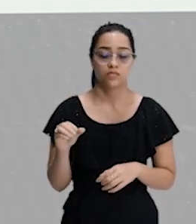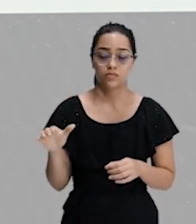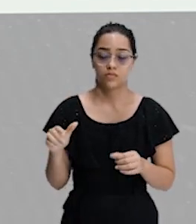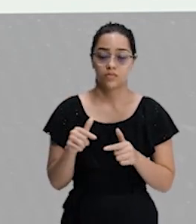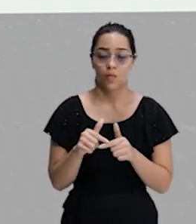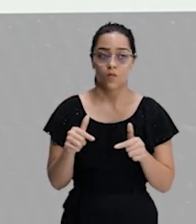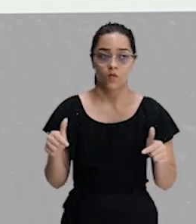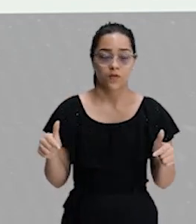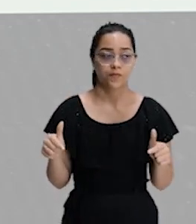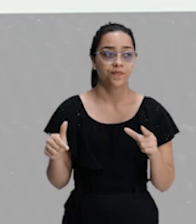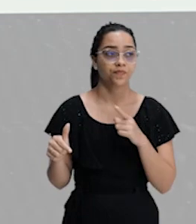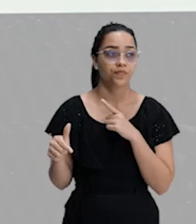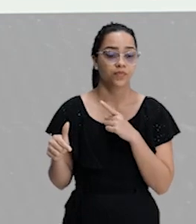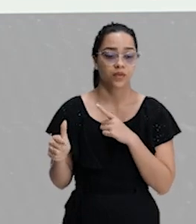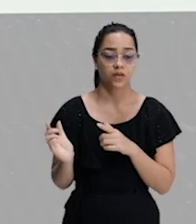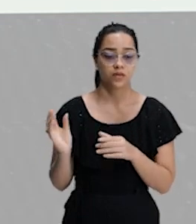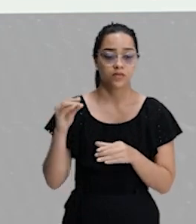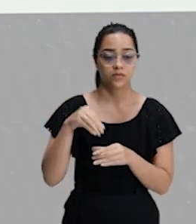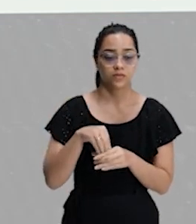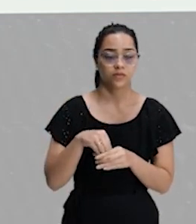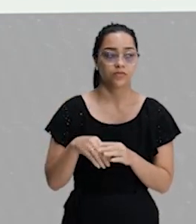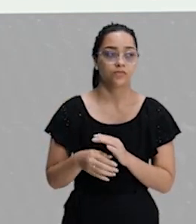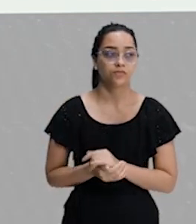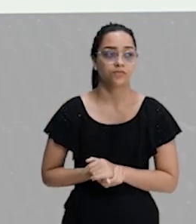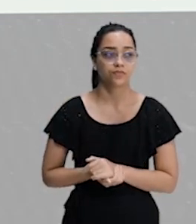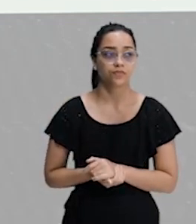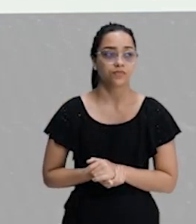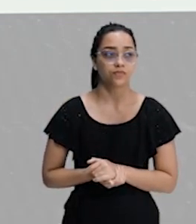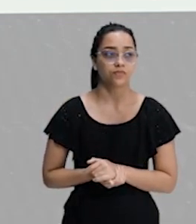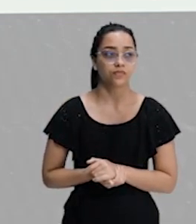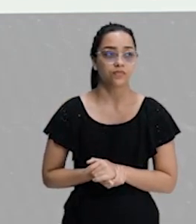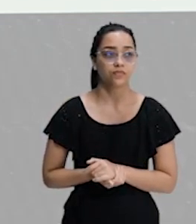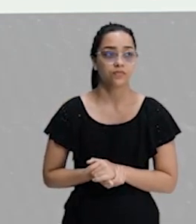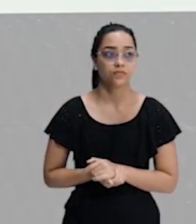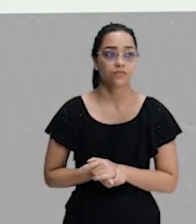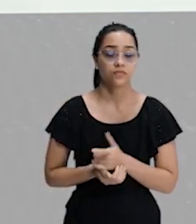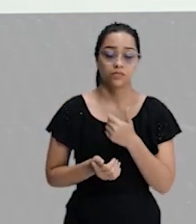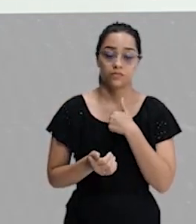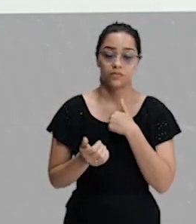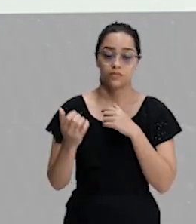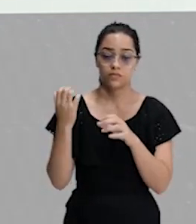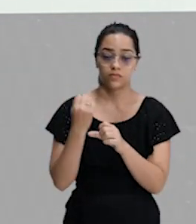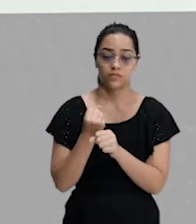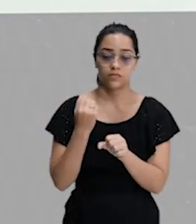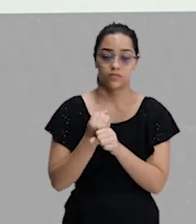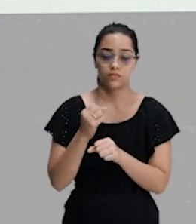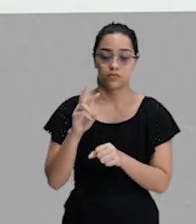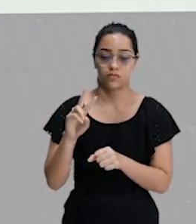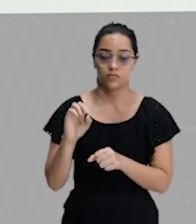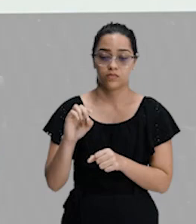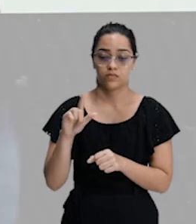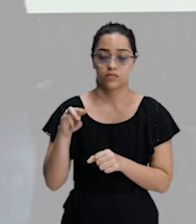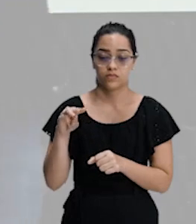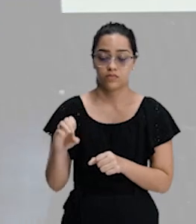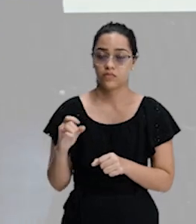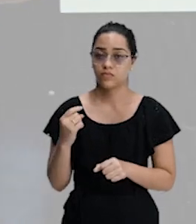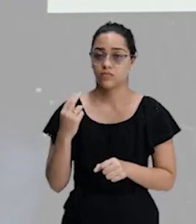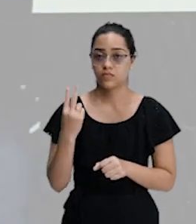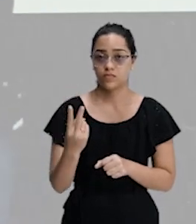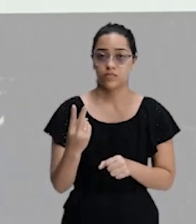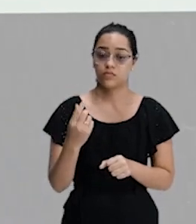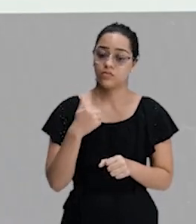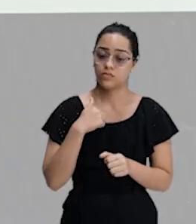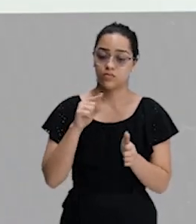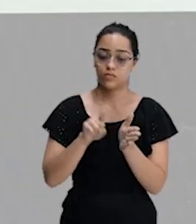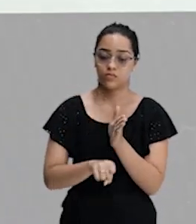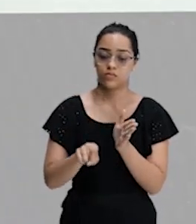vazio, que é essa parte de dentro, tá? Então, eu vou calcular o volume dos dois cilindros, vou